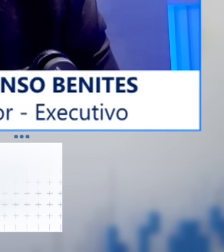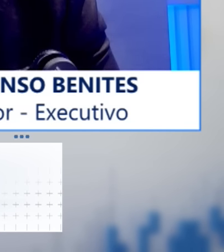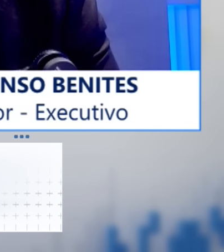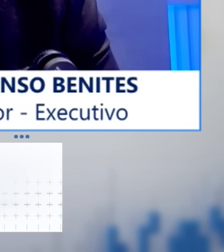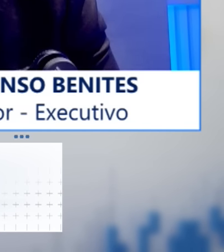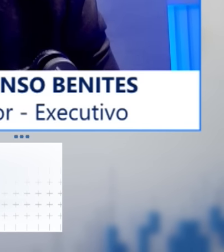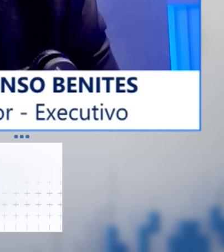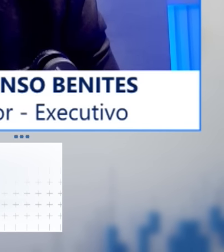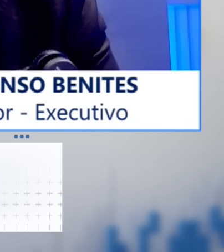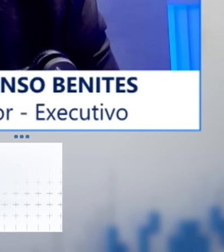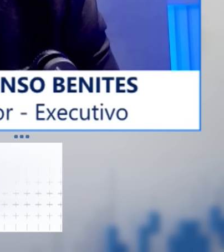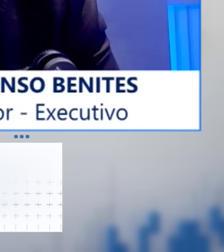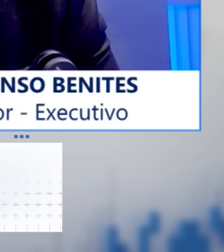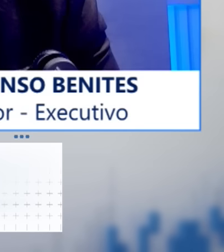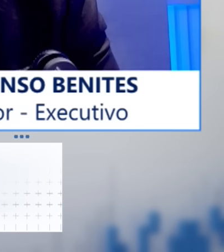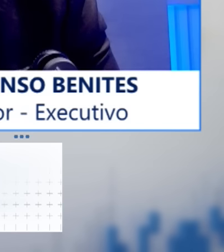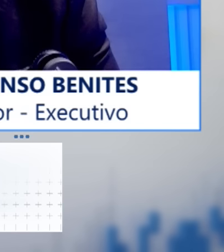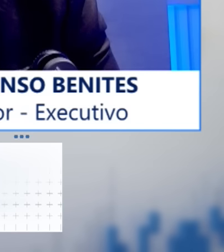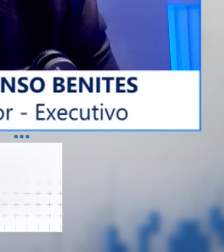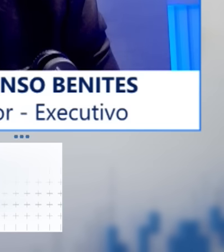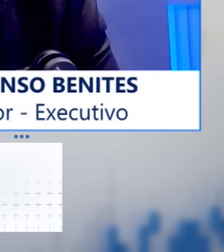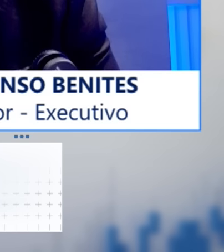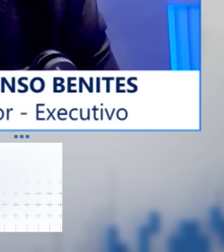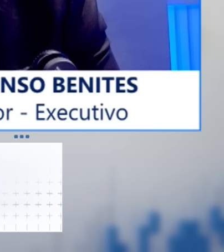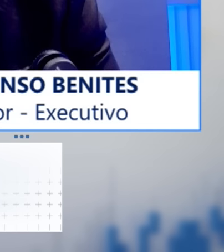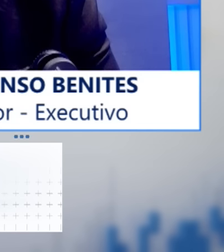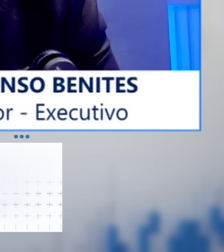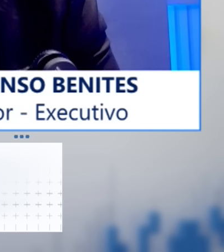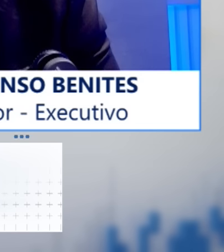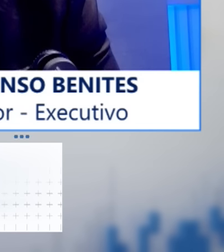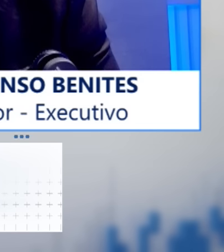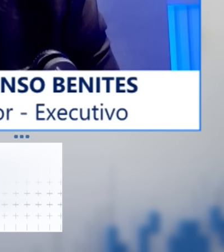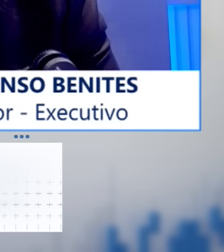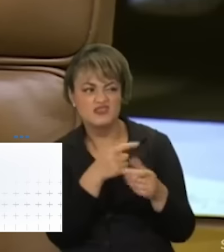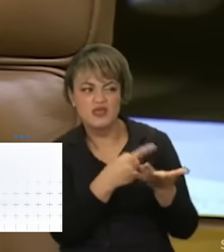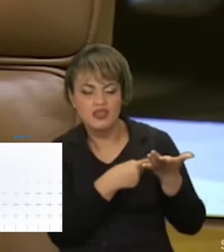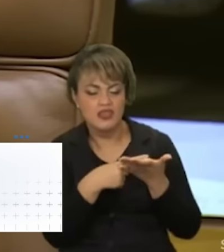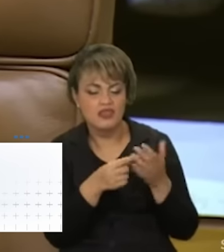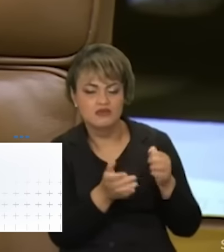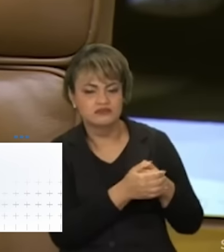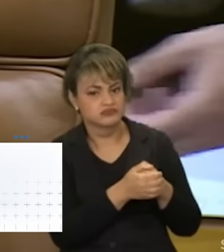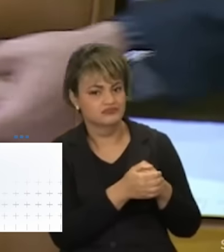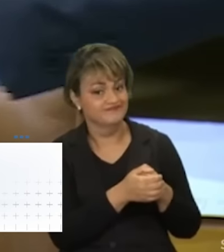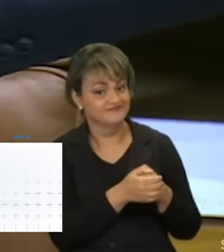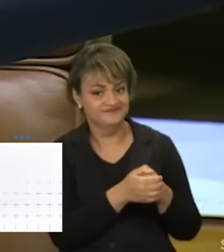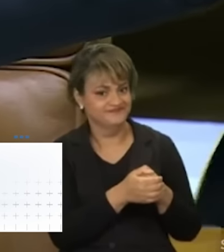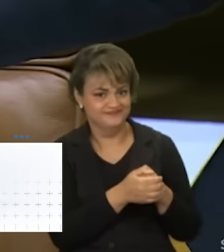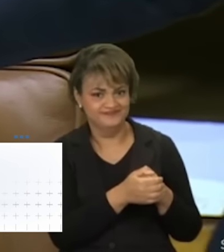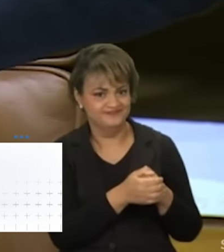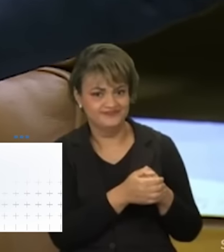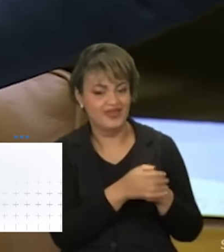Vamos lá passar um pouco, só para um trecho da declaração, por favor. Não é de hoje